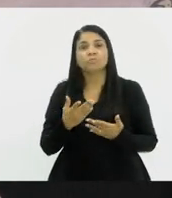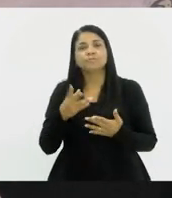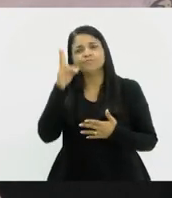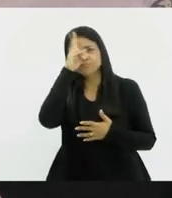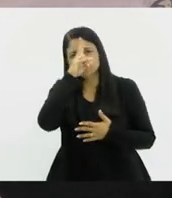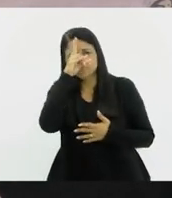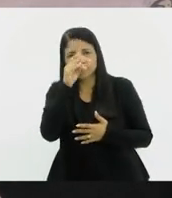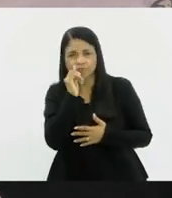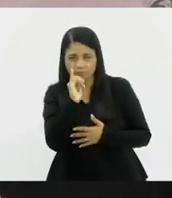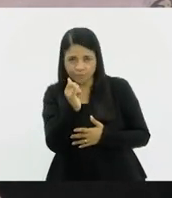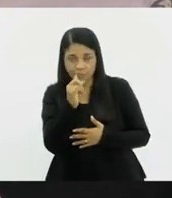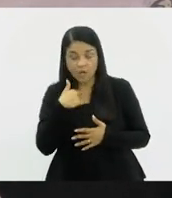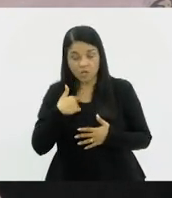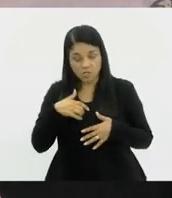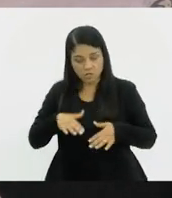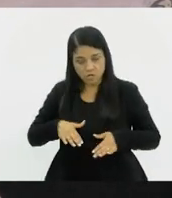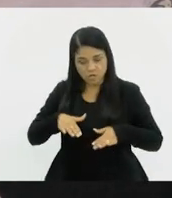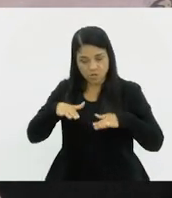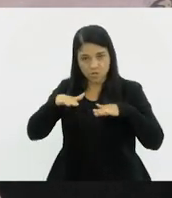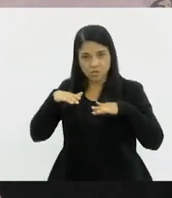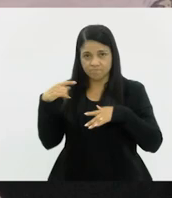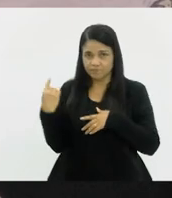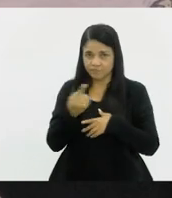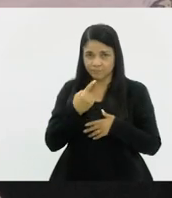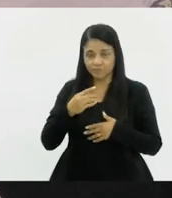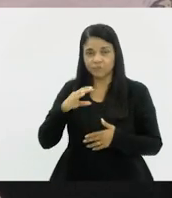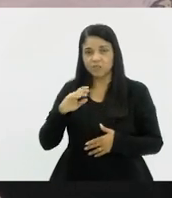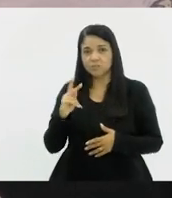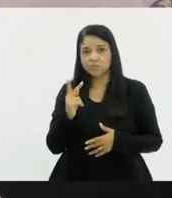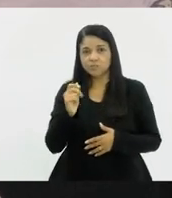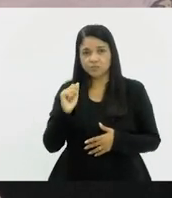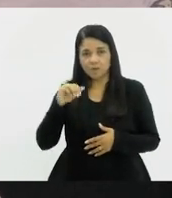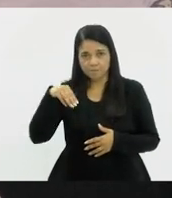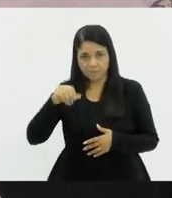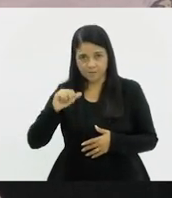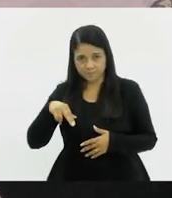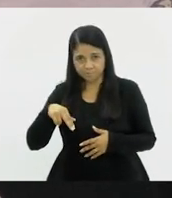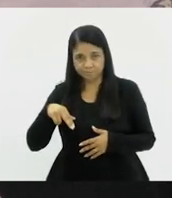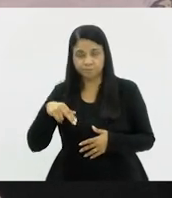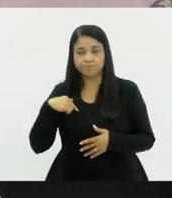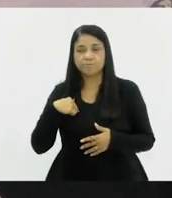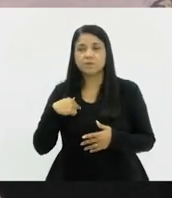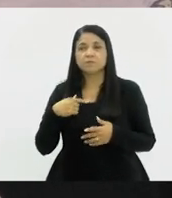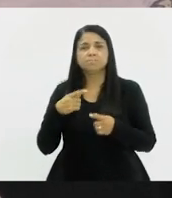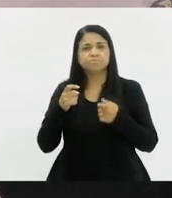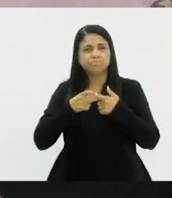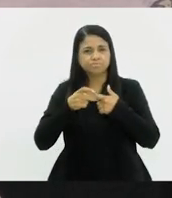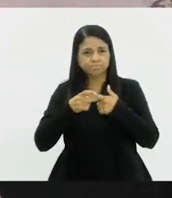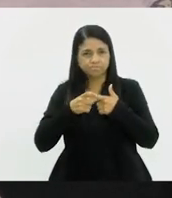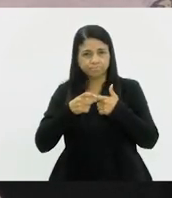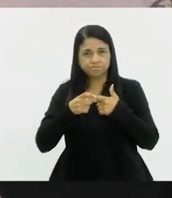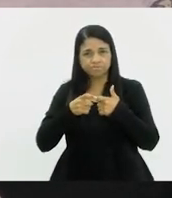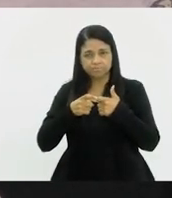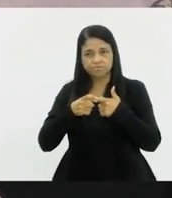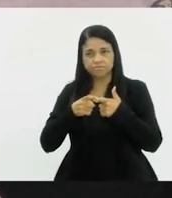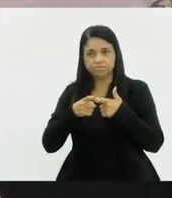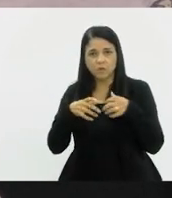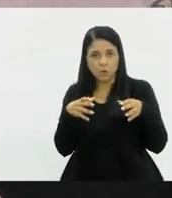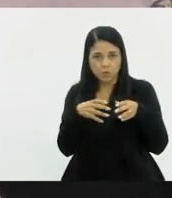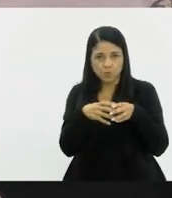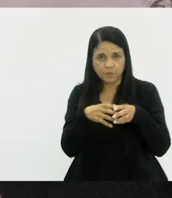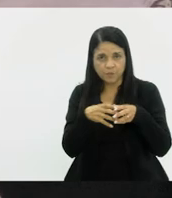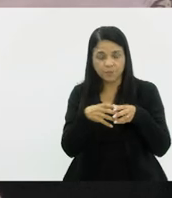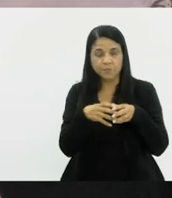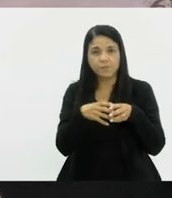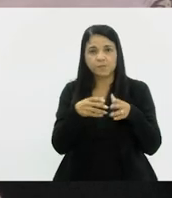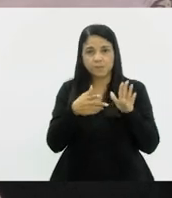e nós crescemos Como cham sempre an as medicinas que eles eh falava